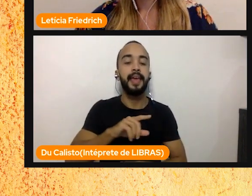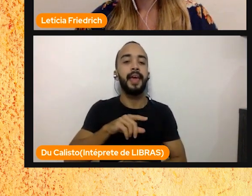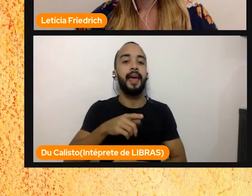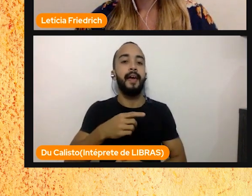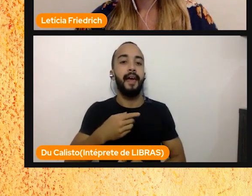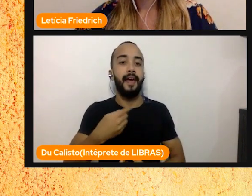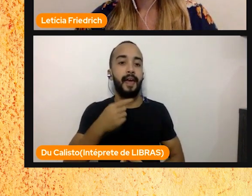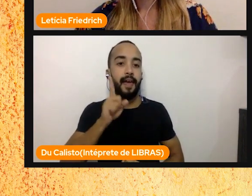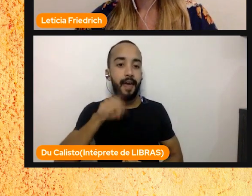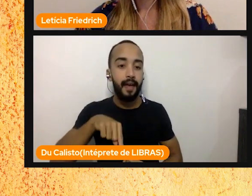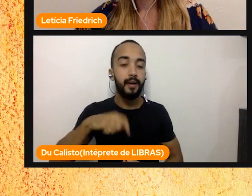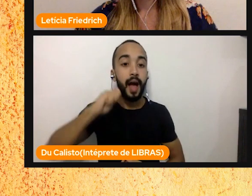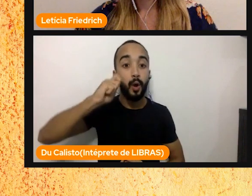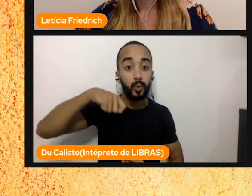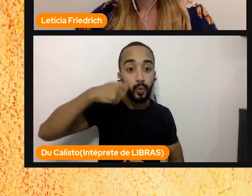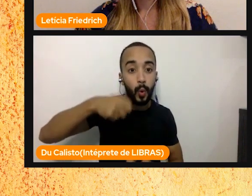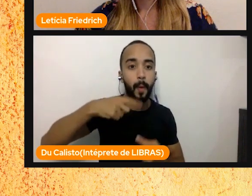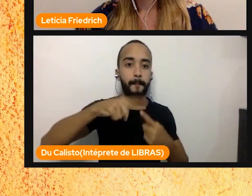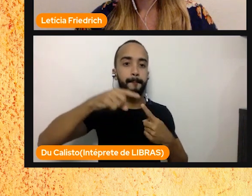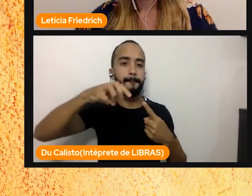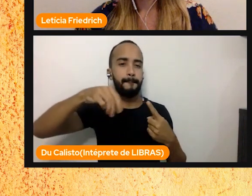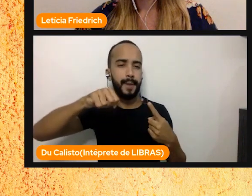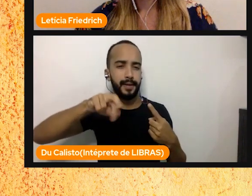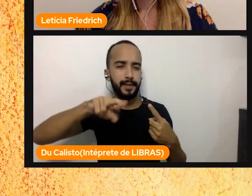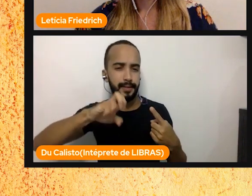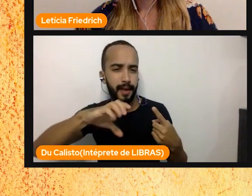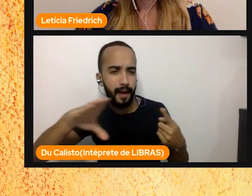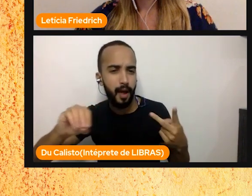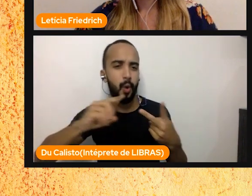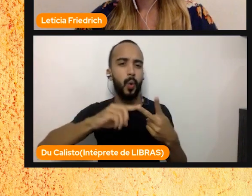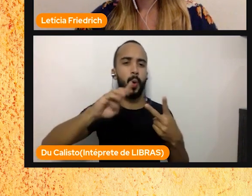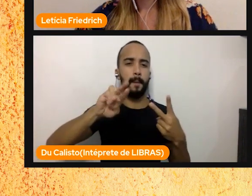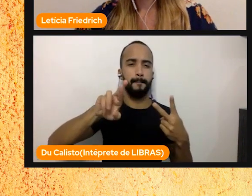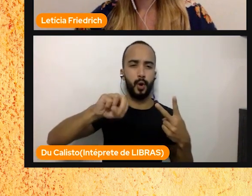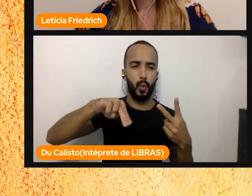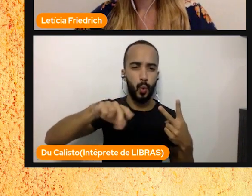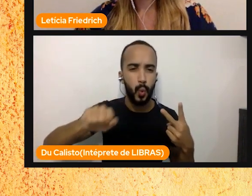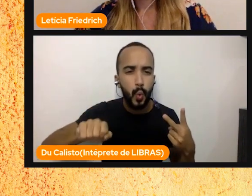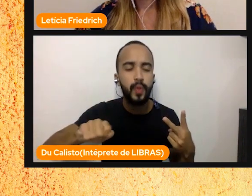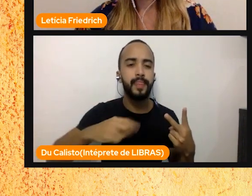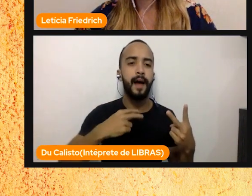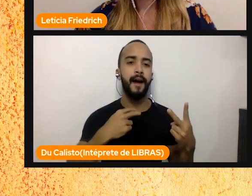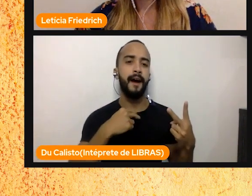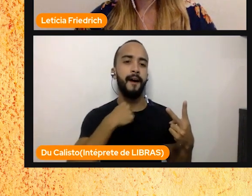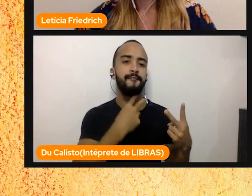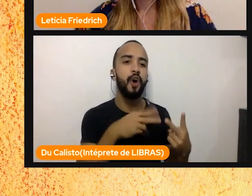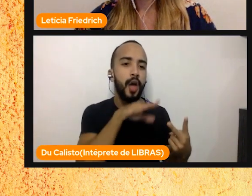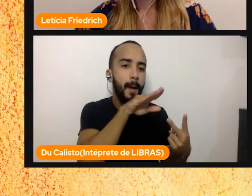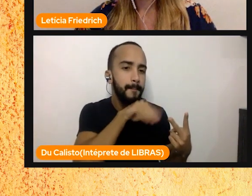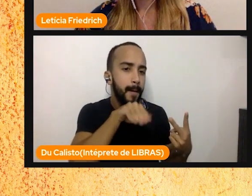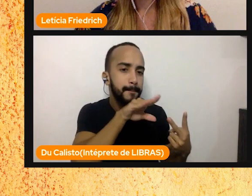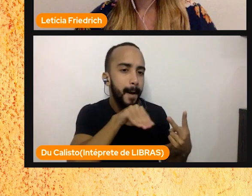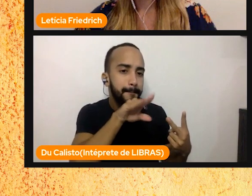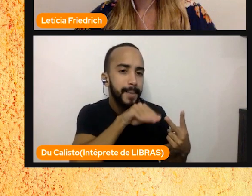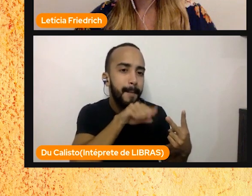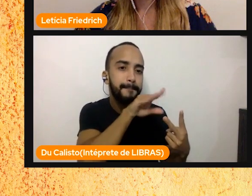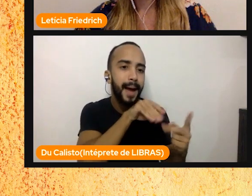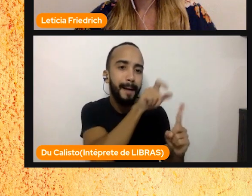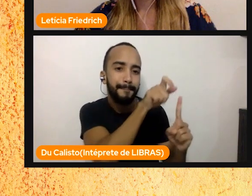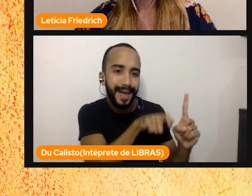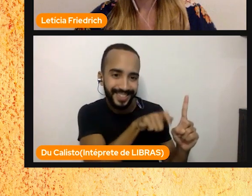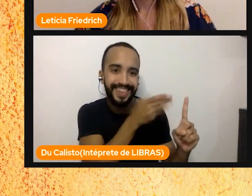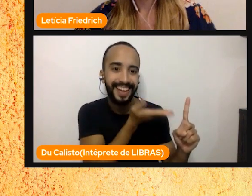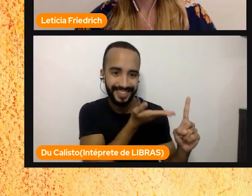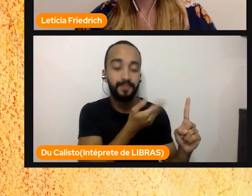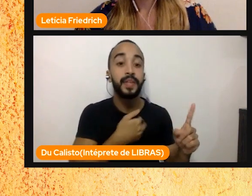como Bruna Cortez, como Robson Hugo, e também temos alguns nomes que são, vamos dizer assim, globais, né? Temos o Gabriel Leone,